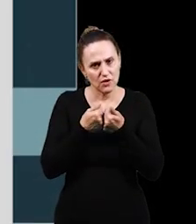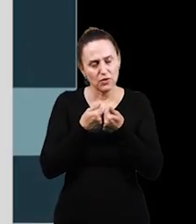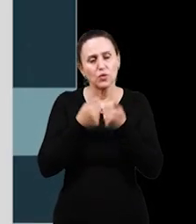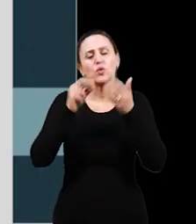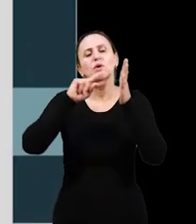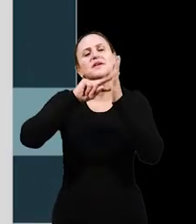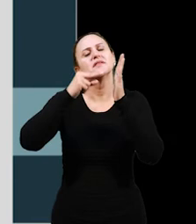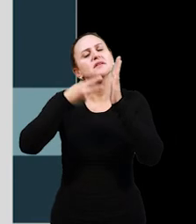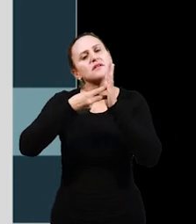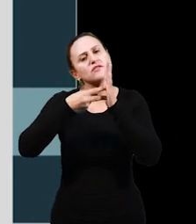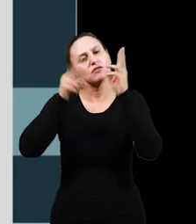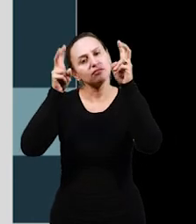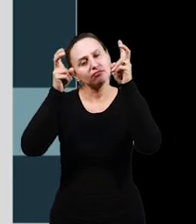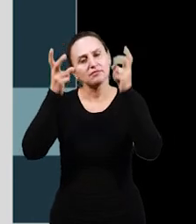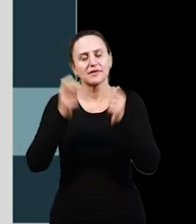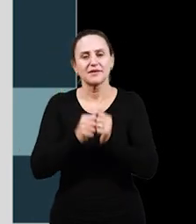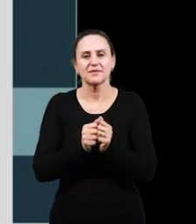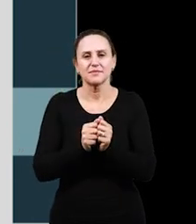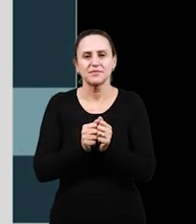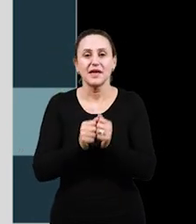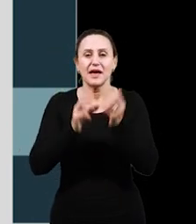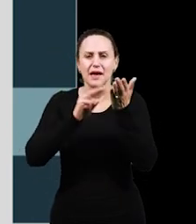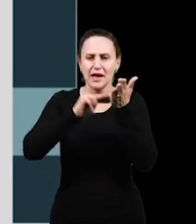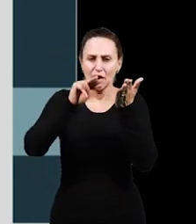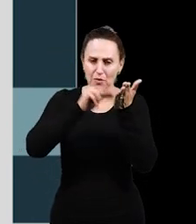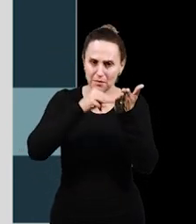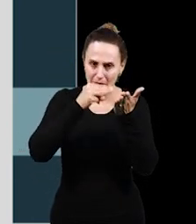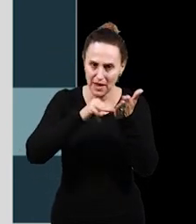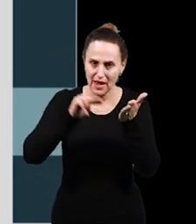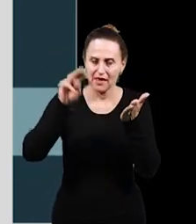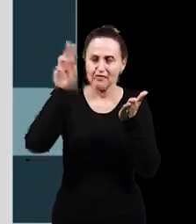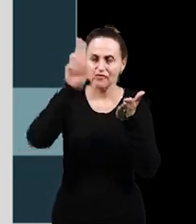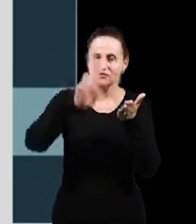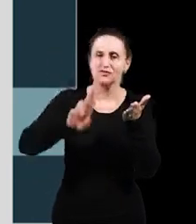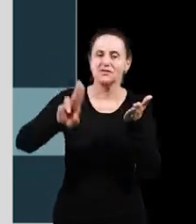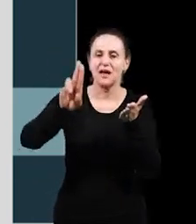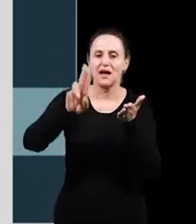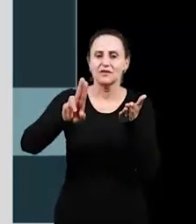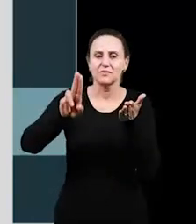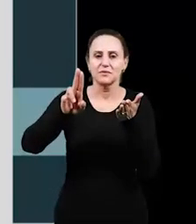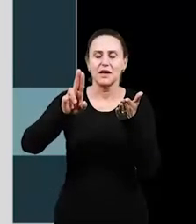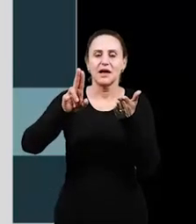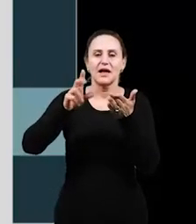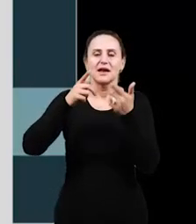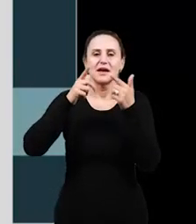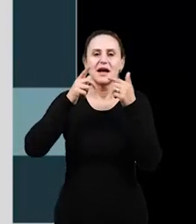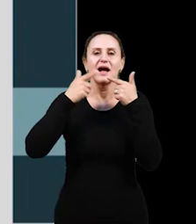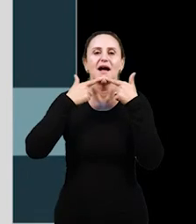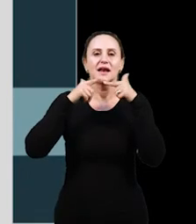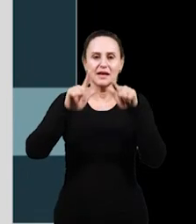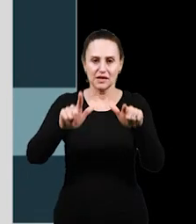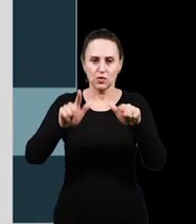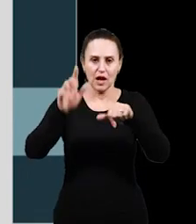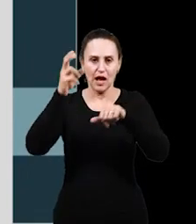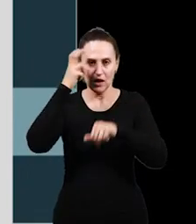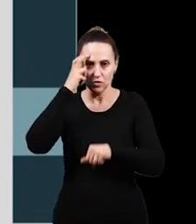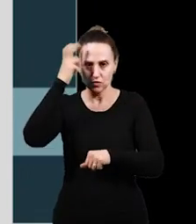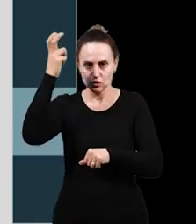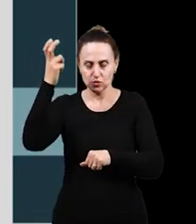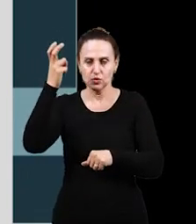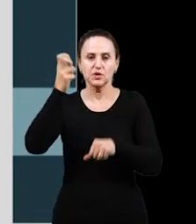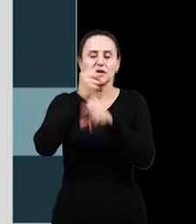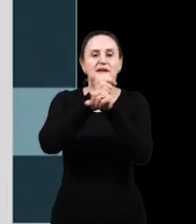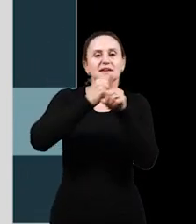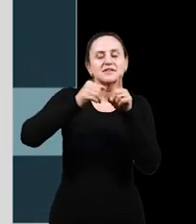estruturalismo é um dos métodos mais extensamente utilizados para analisar a língua a cultura EA sociedade na segunda metade